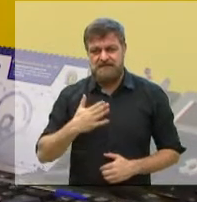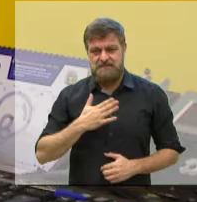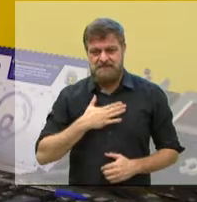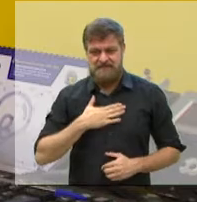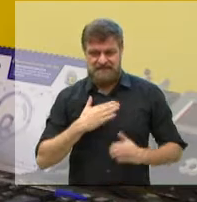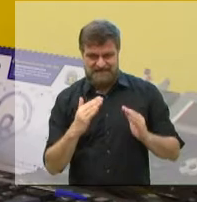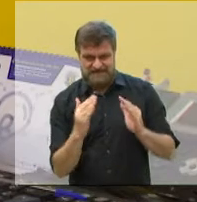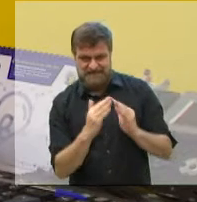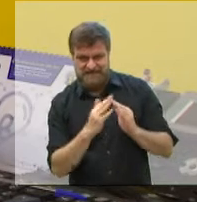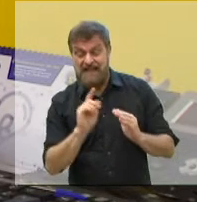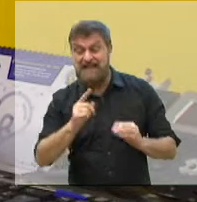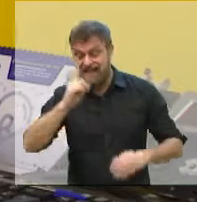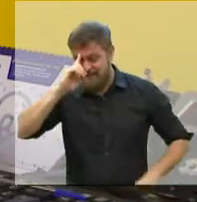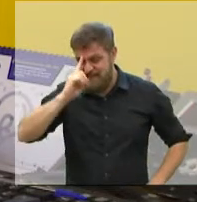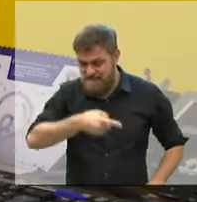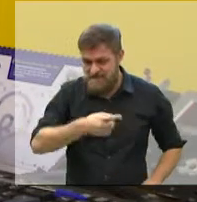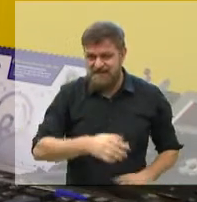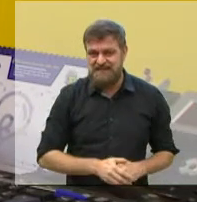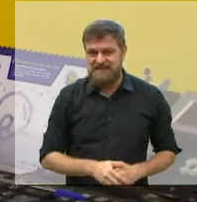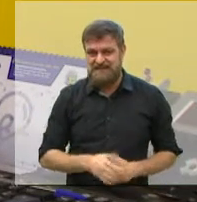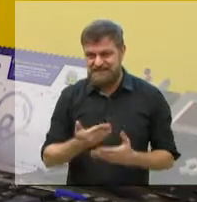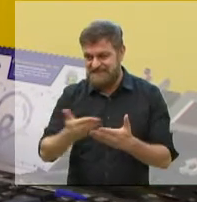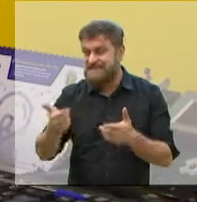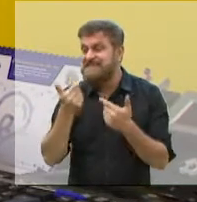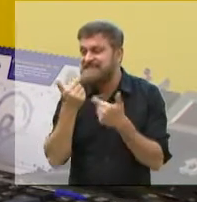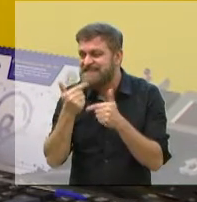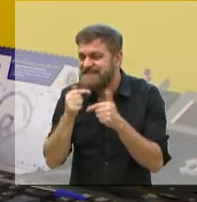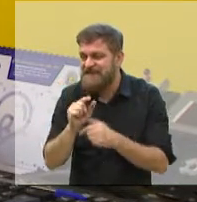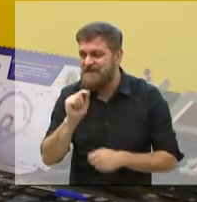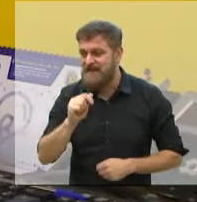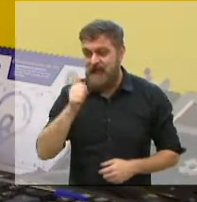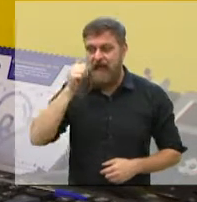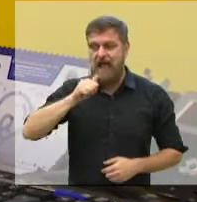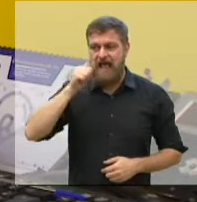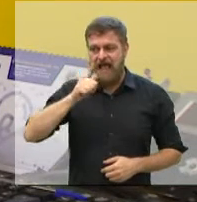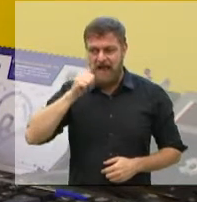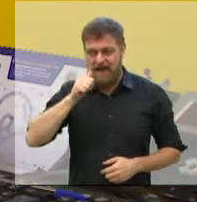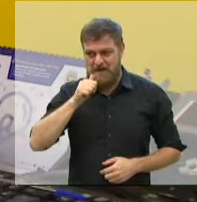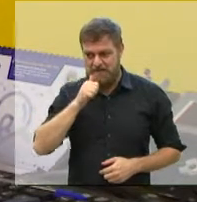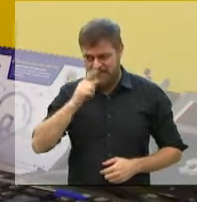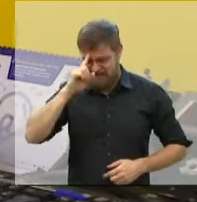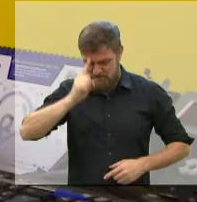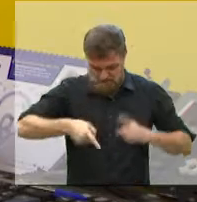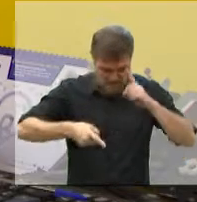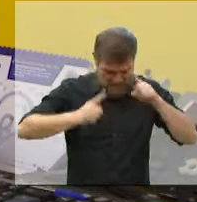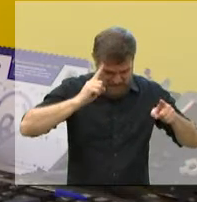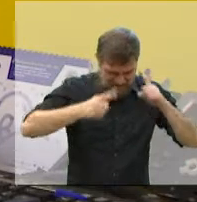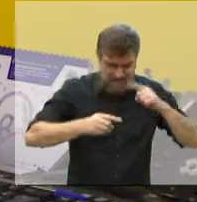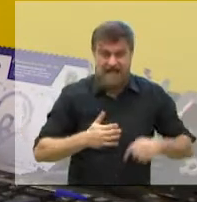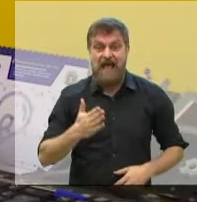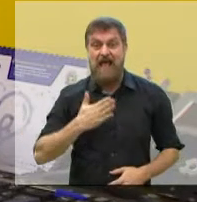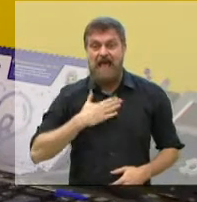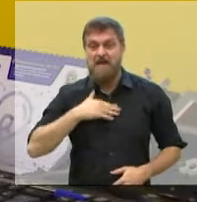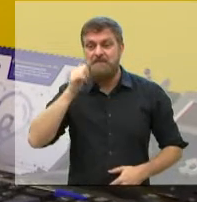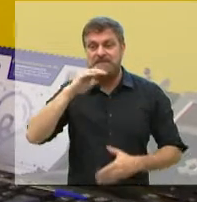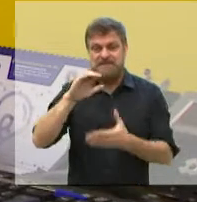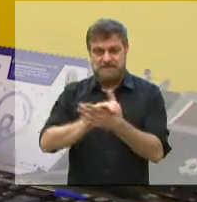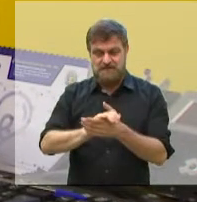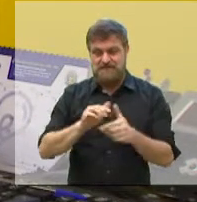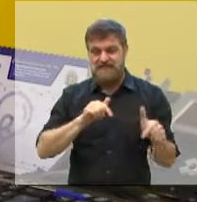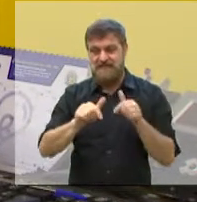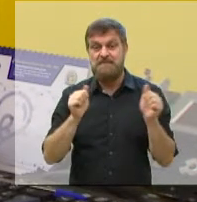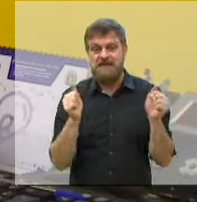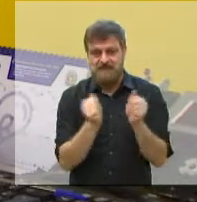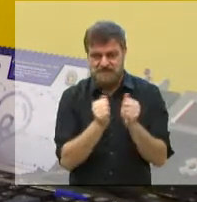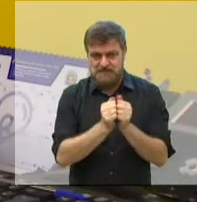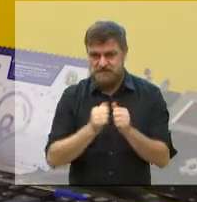que vocês que estão nos assistindo vai até dar risada, que é a mulher ainda, né? E a minha mulher, ela trabalha comigo